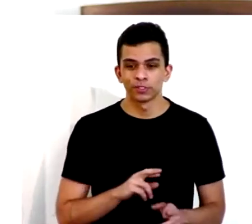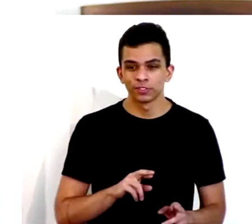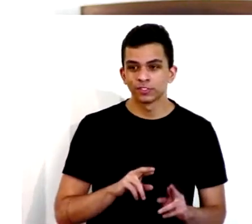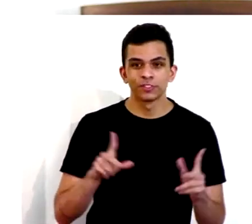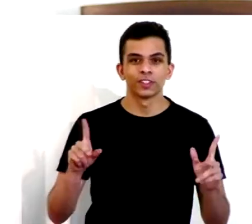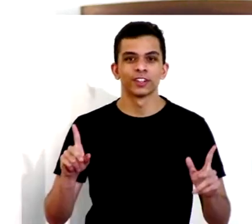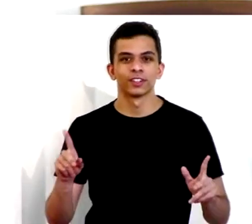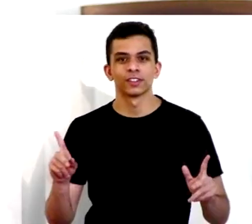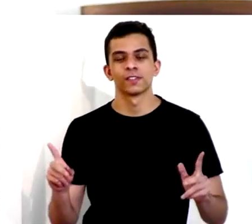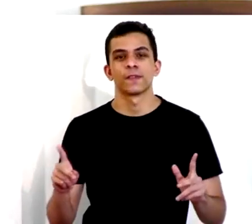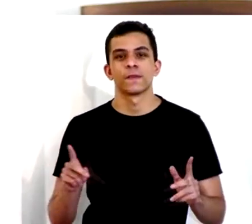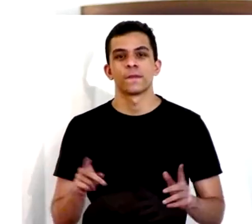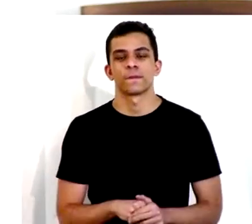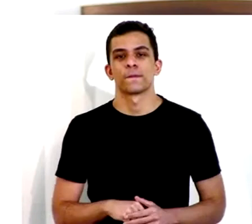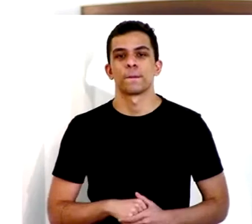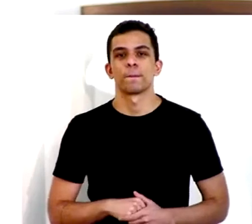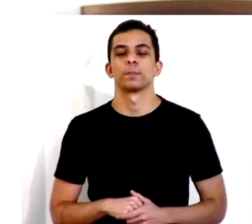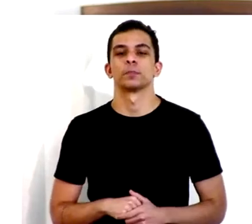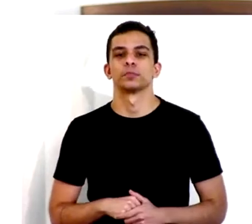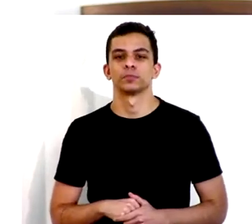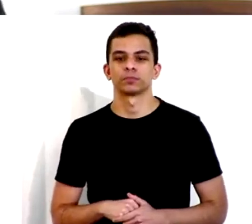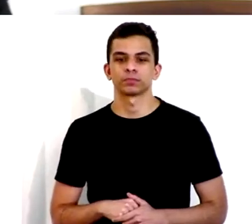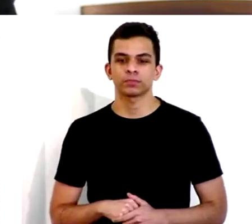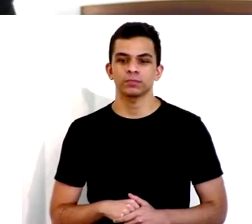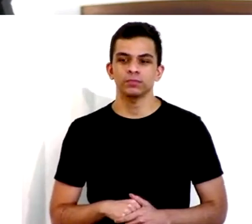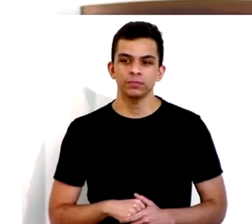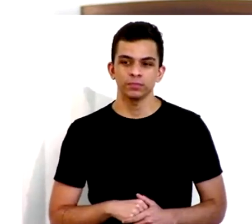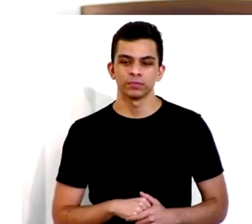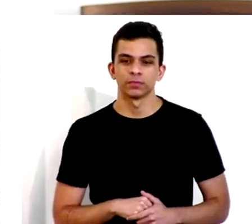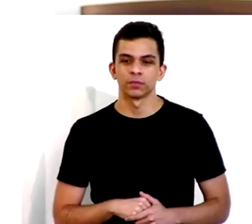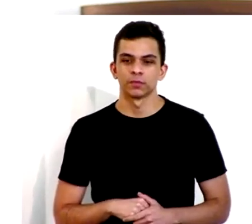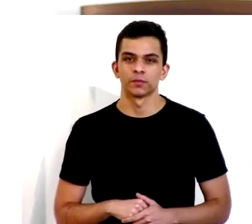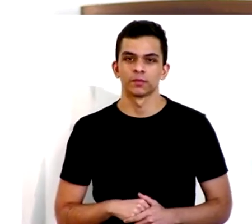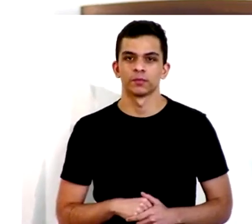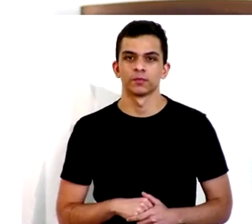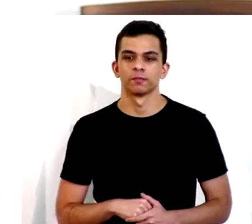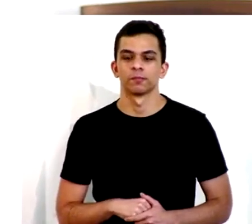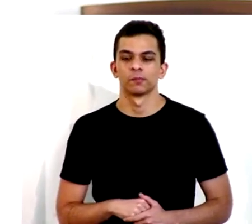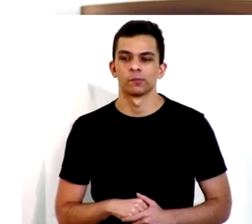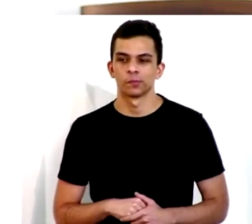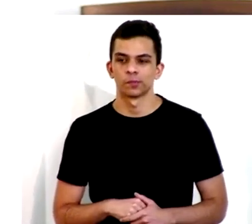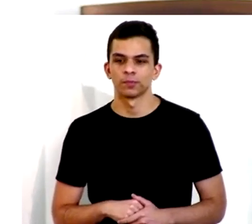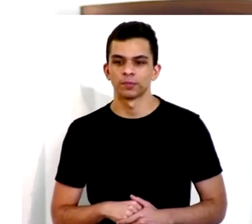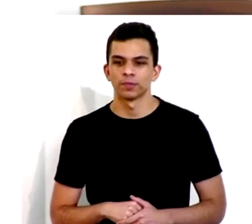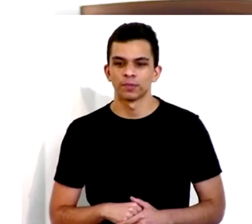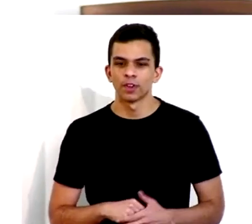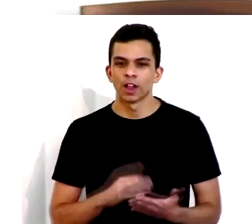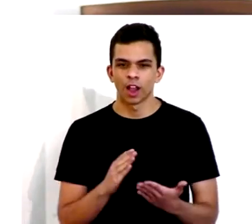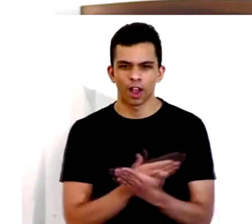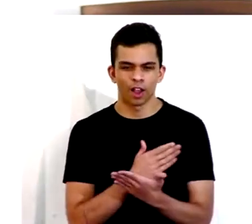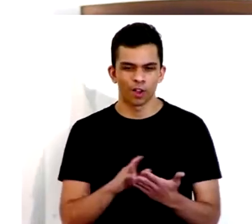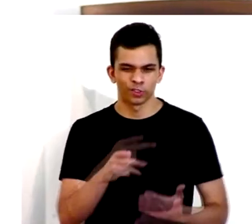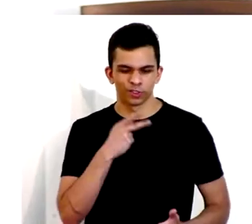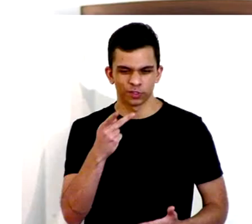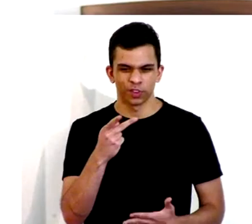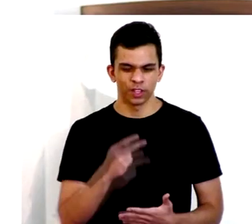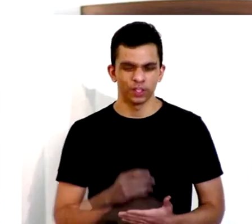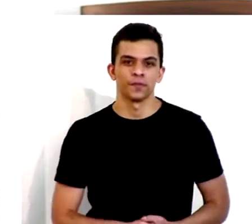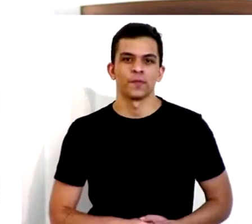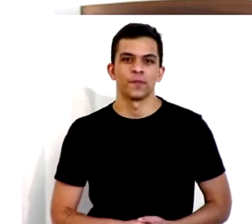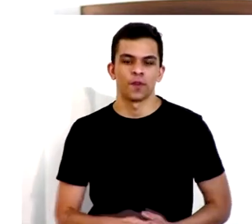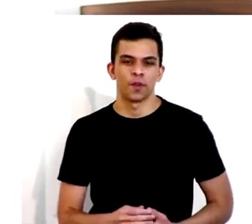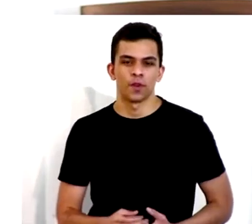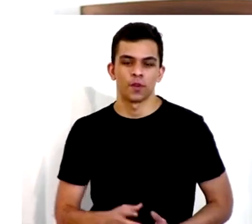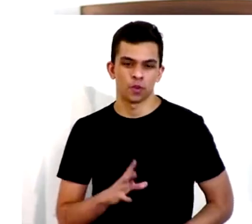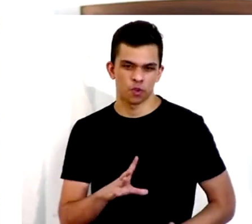consultórios. Esse é amor que faz sentido nós dizer, o amor é cego. Esse amor é cego,